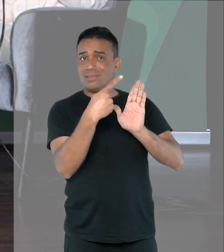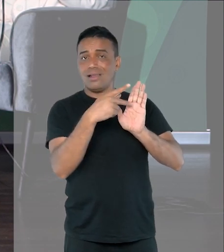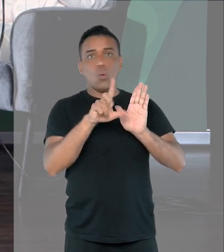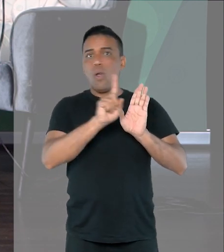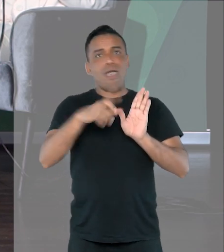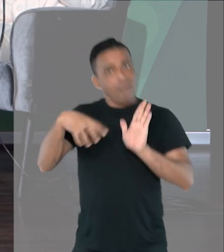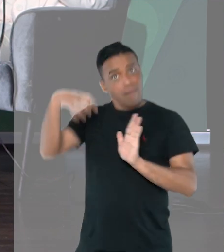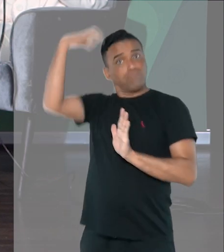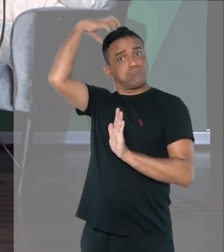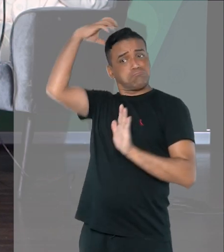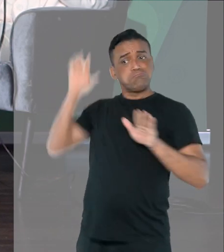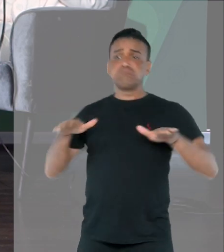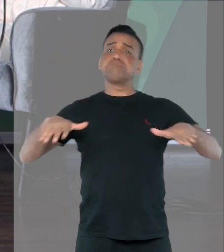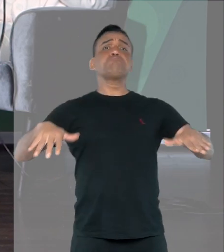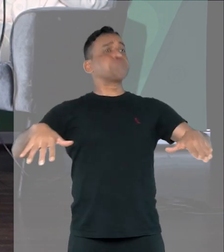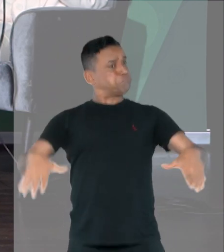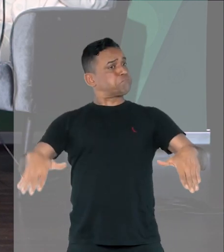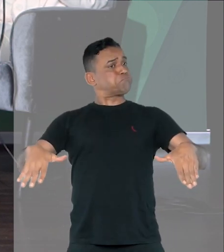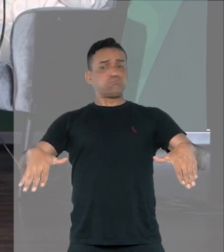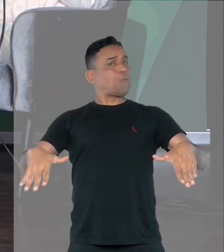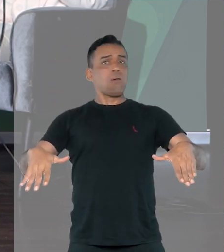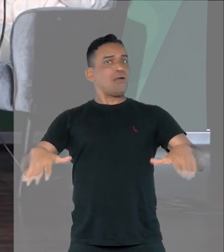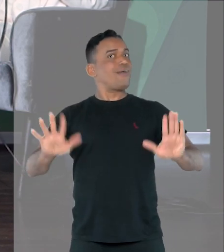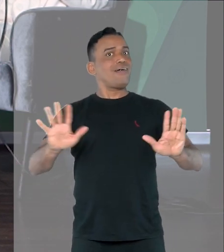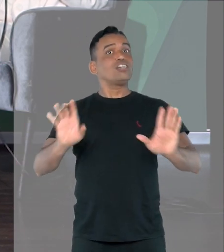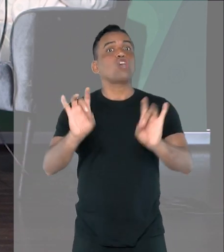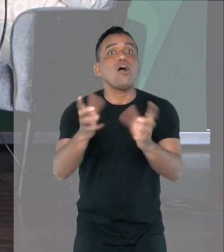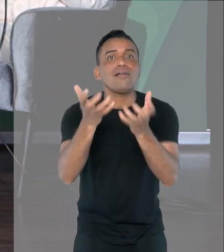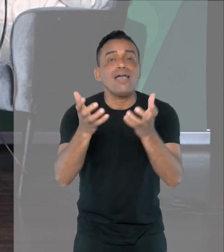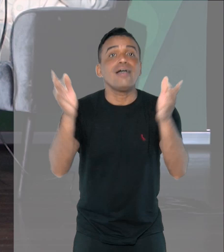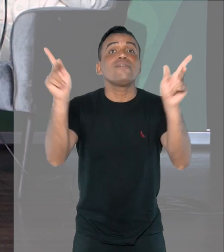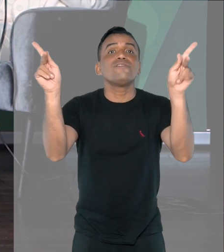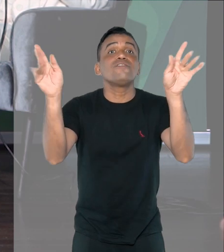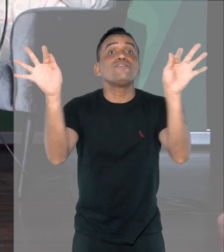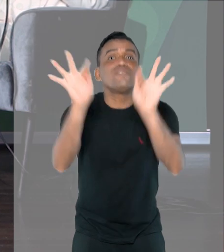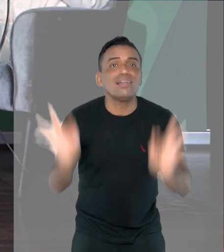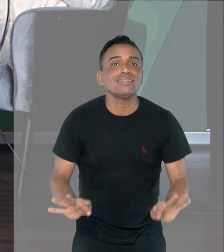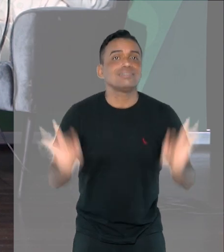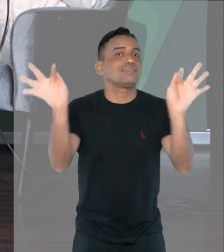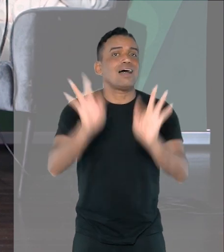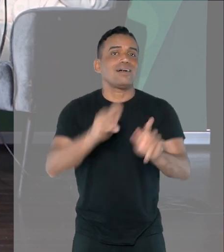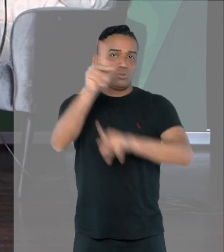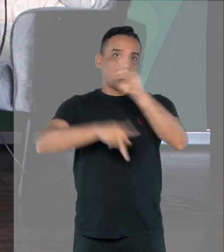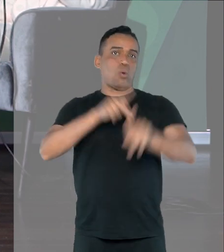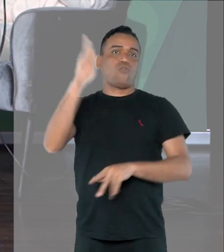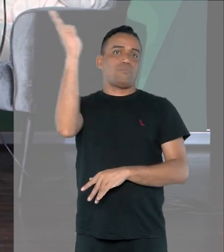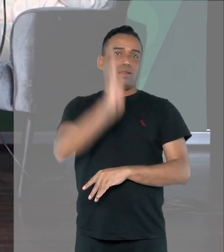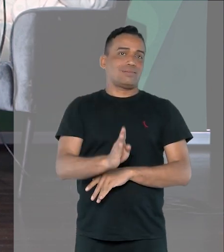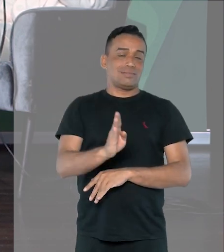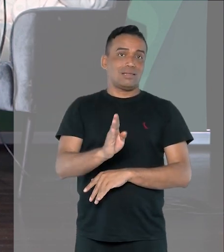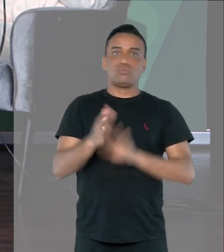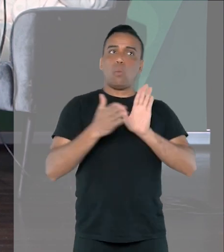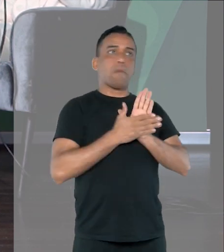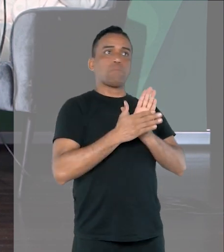nada disso. É a felicidade do povo brasileiro. Ele diz isso em vários momentos. Ele não tem um plano para a coroa como